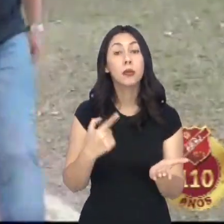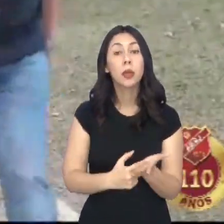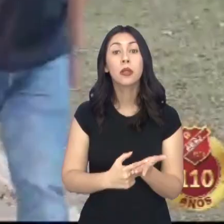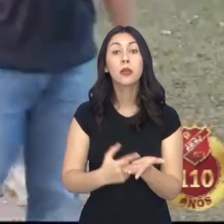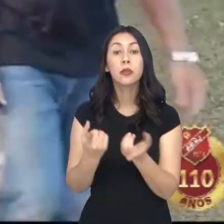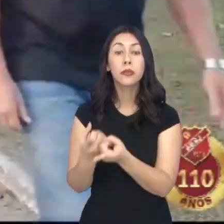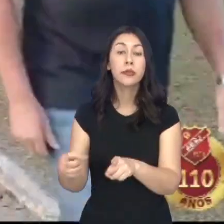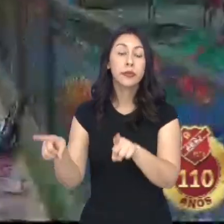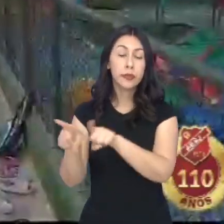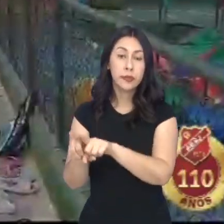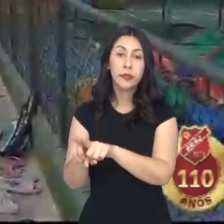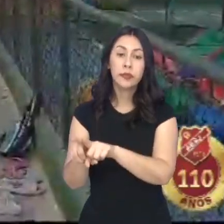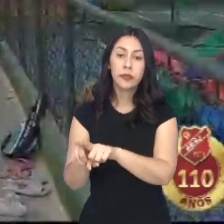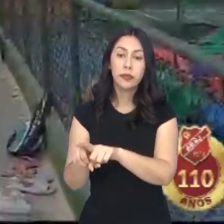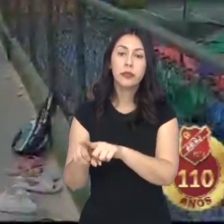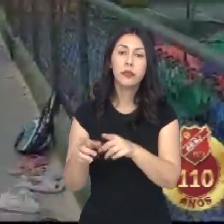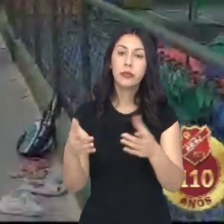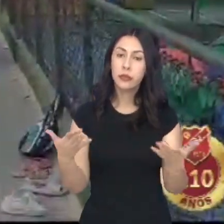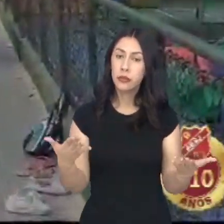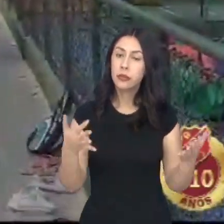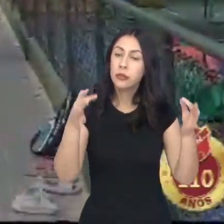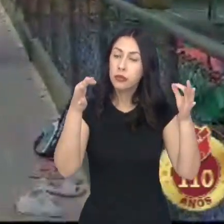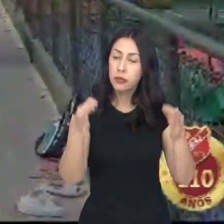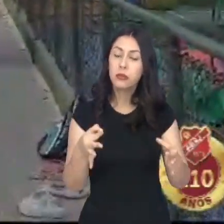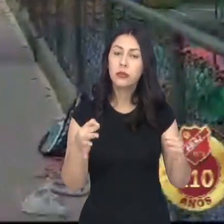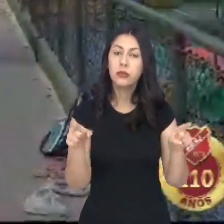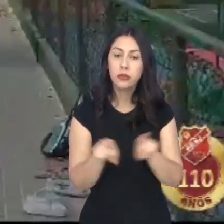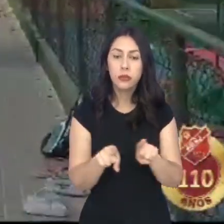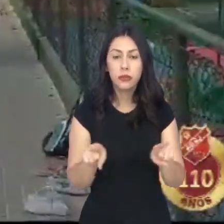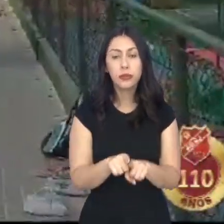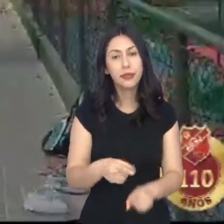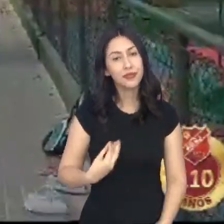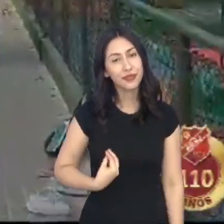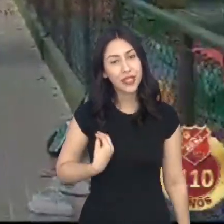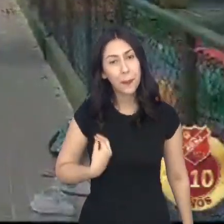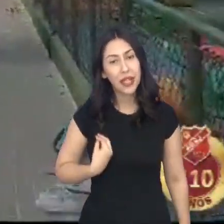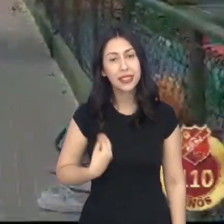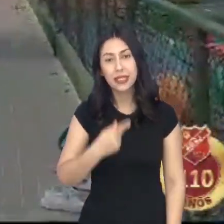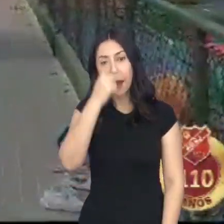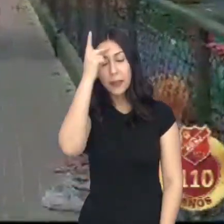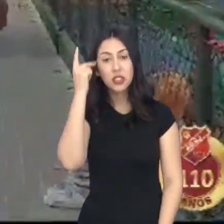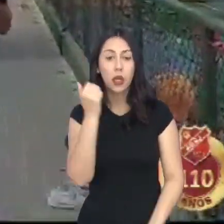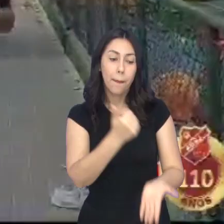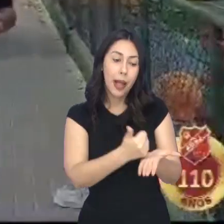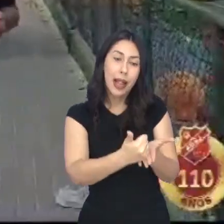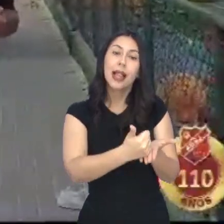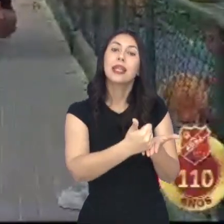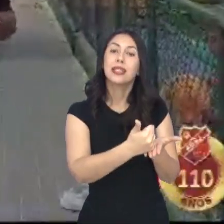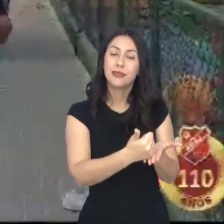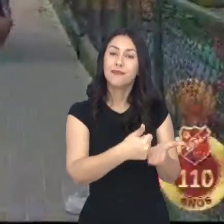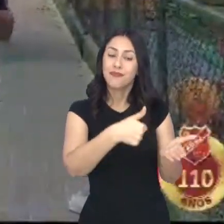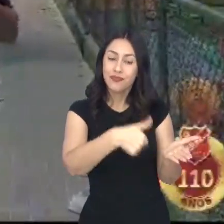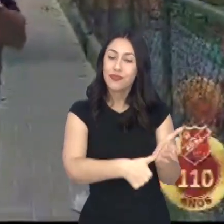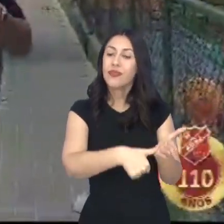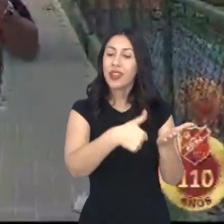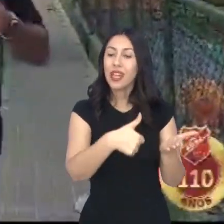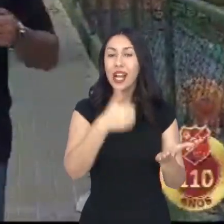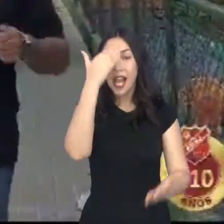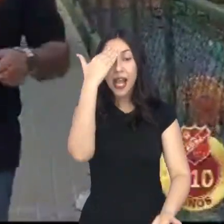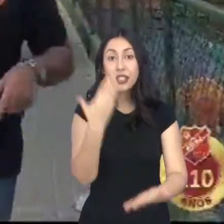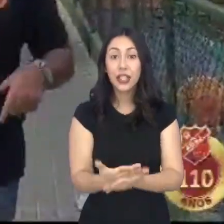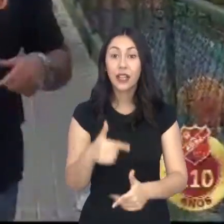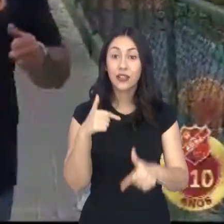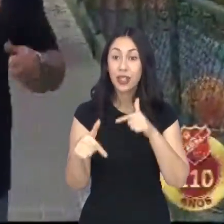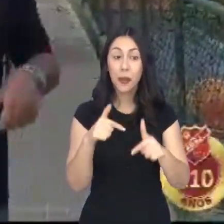colaboradores. E é claro, da presença imprescindível de nossos associados, que acreditaram no nosso trabalho e escolheram o